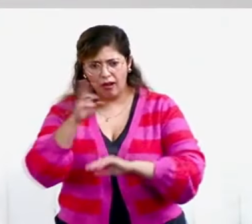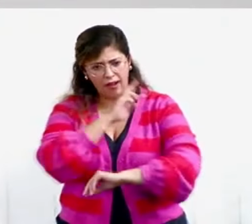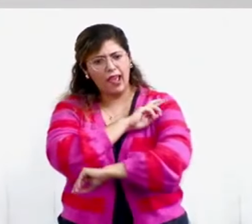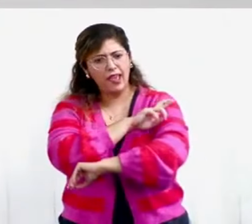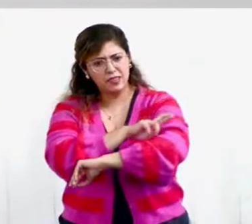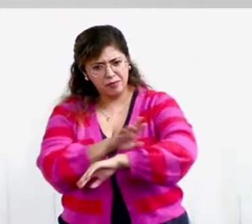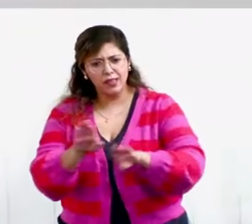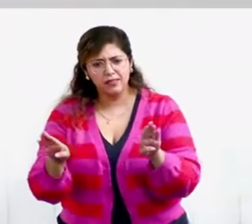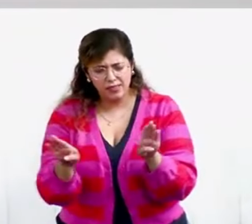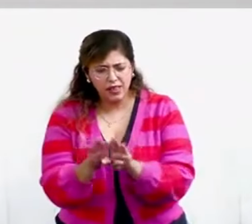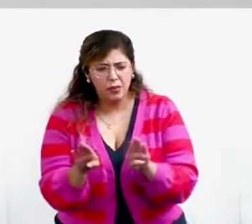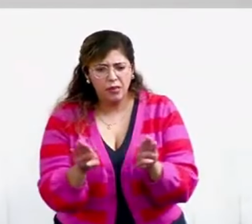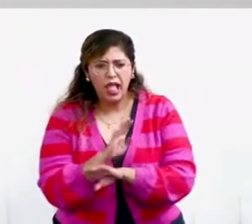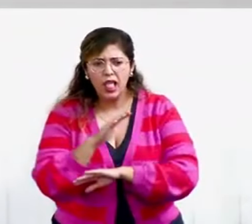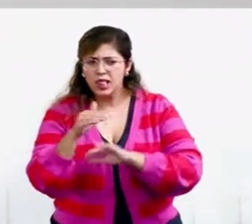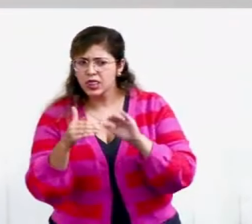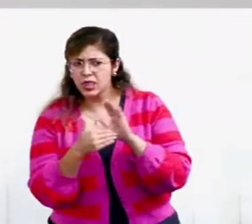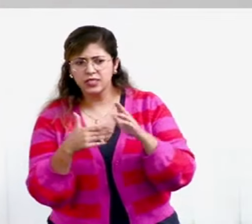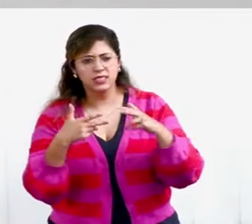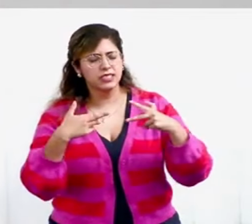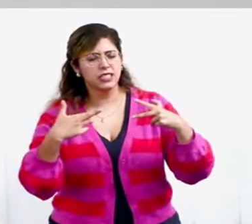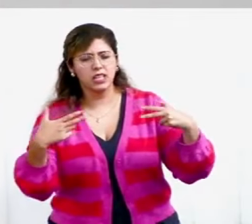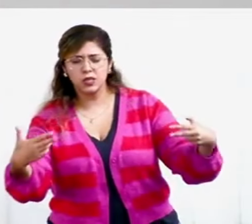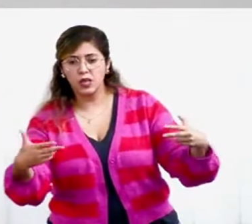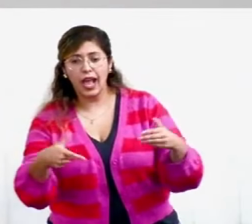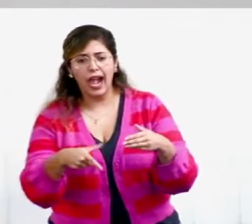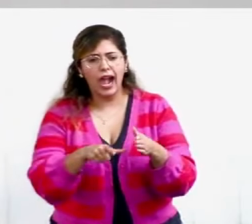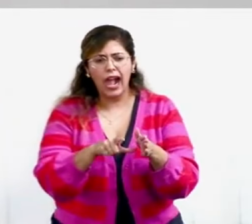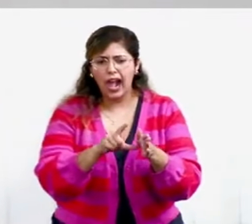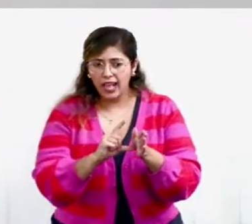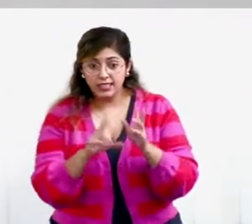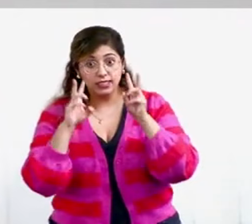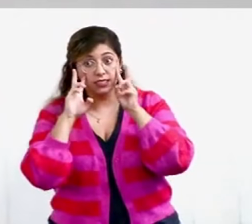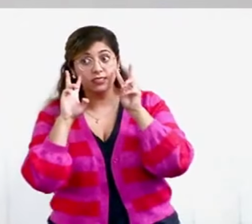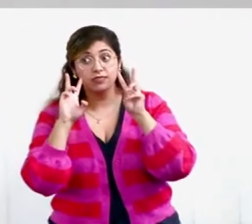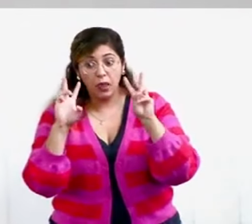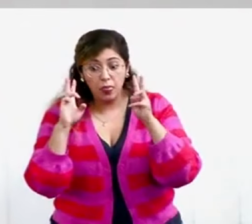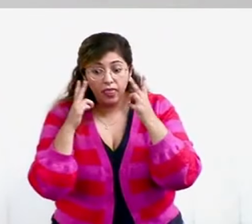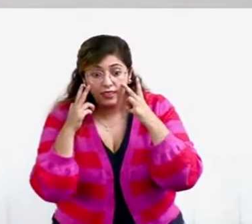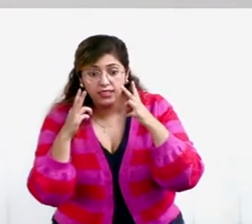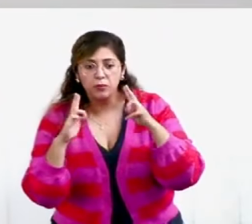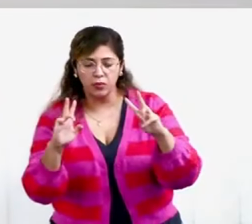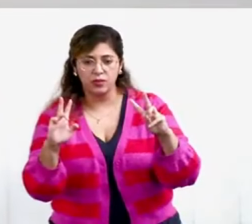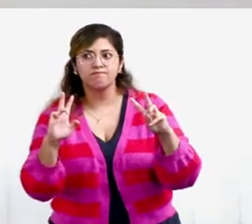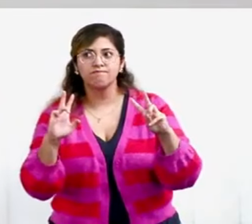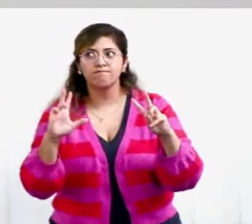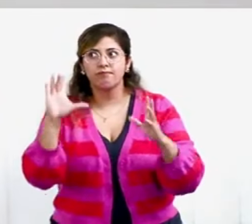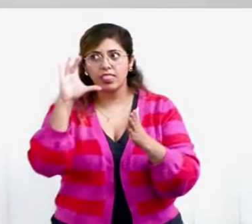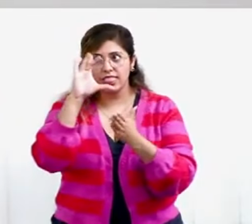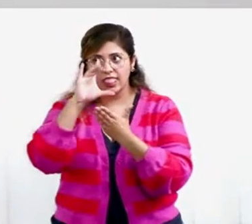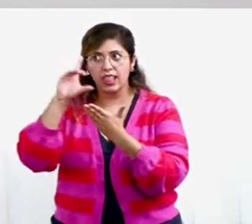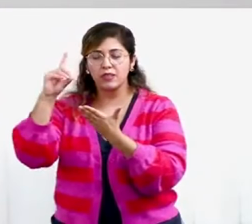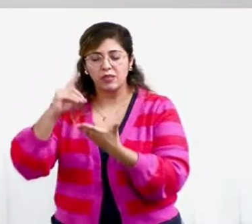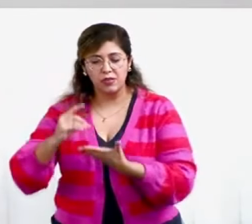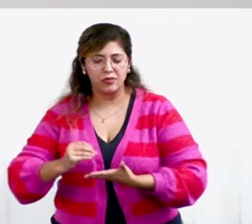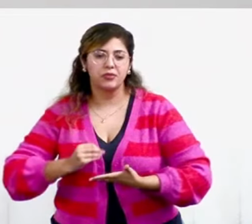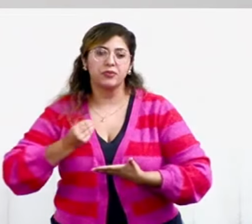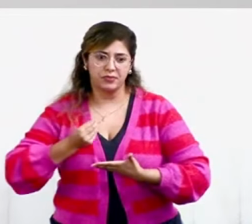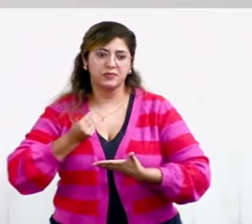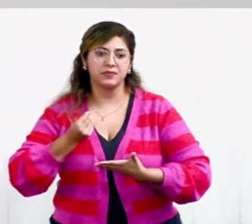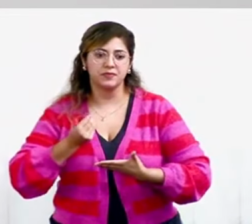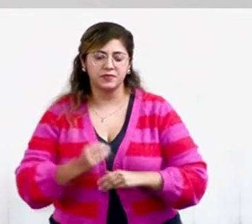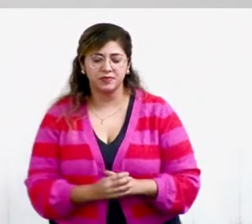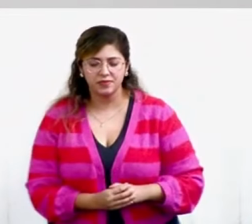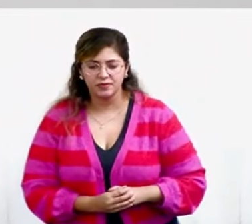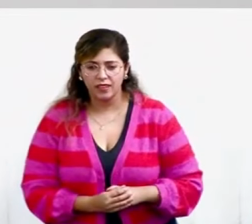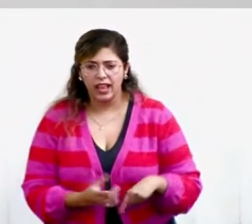estas coisas, como antes já avisamos e testificamos, o Senhor é o vingador. Pois